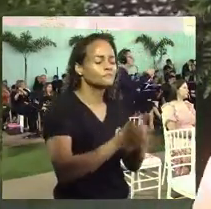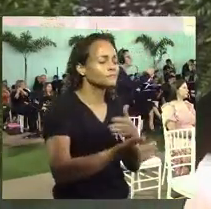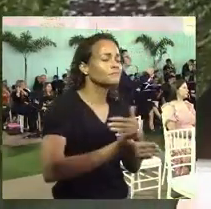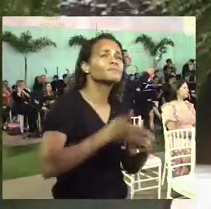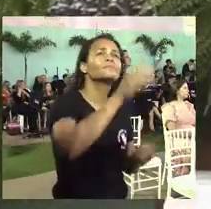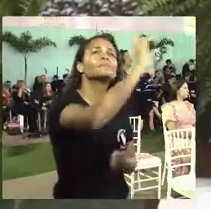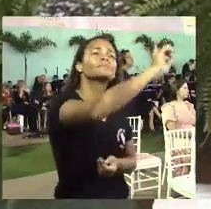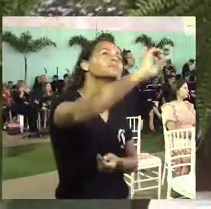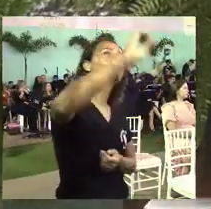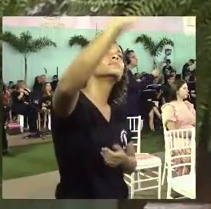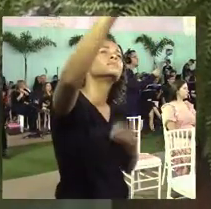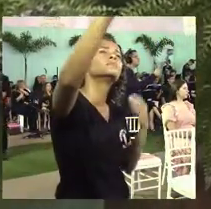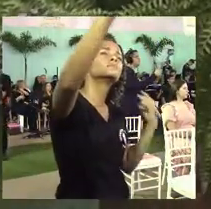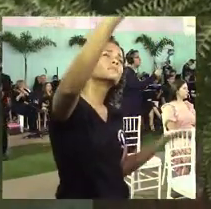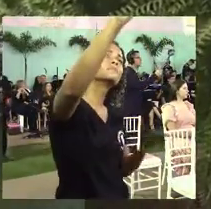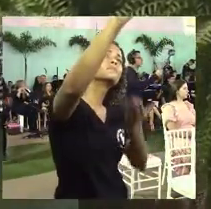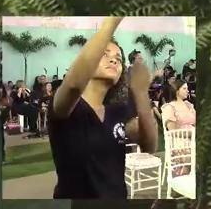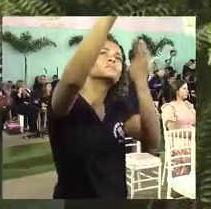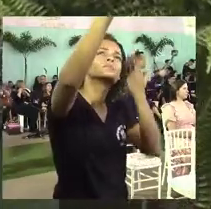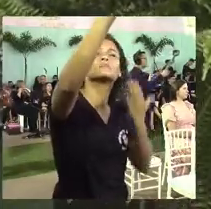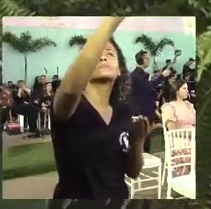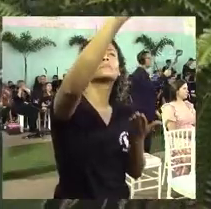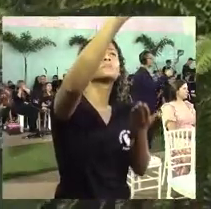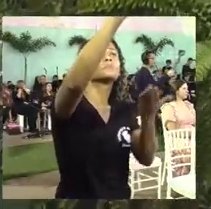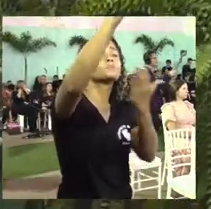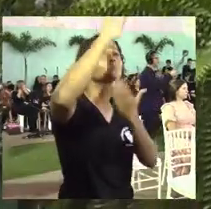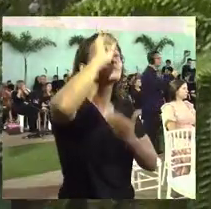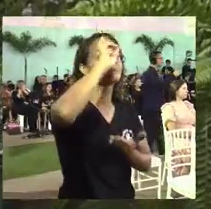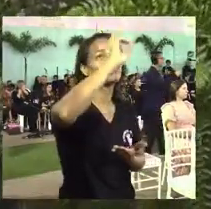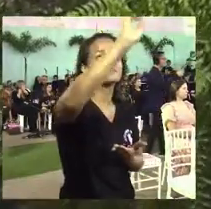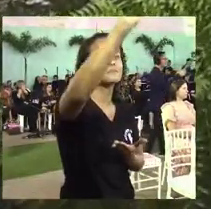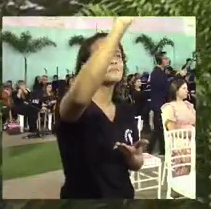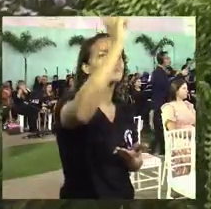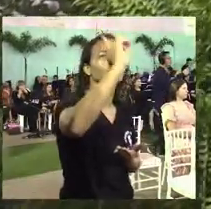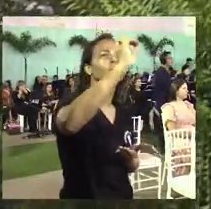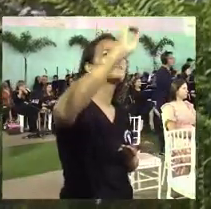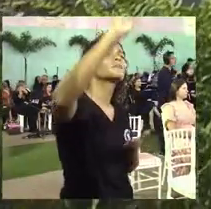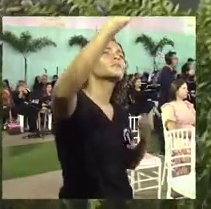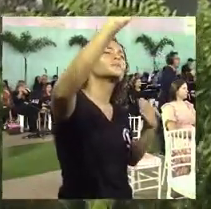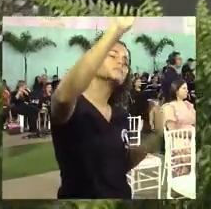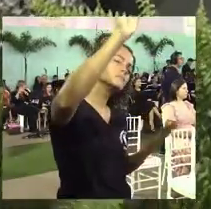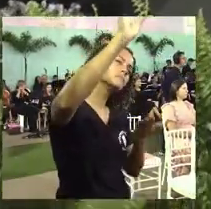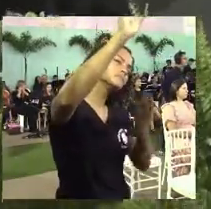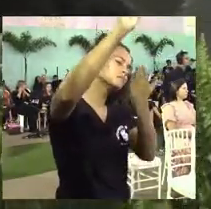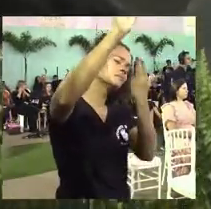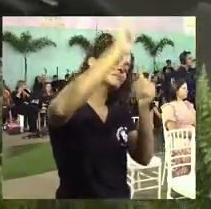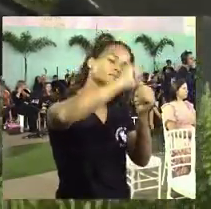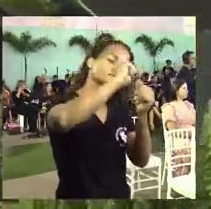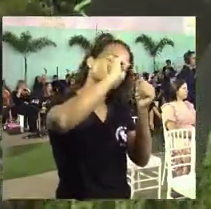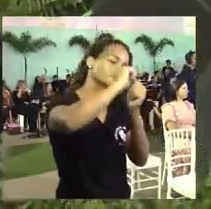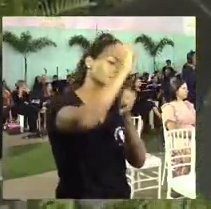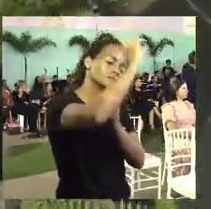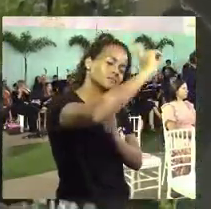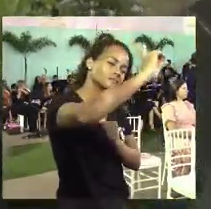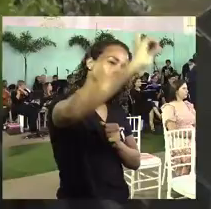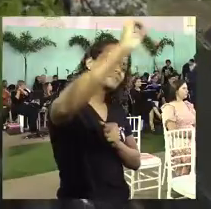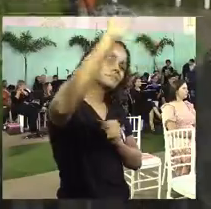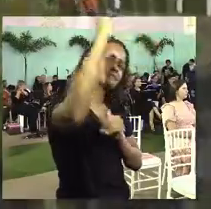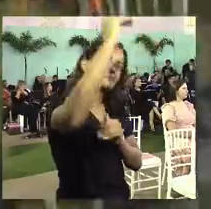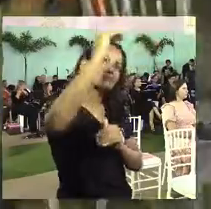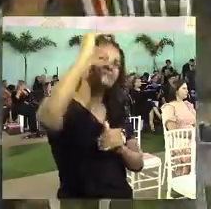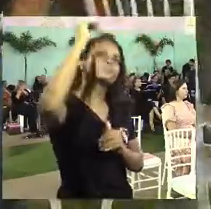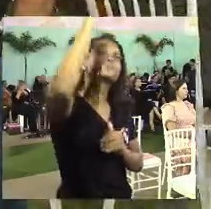que for pois tu és Deus tu és senhor e Fazes o que te